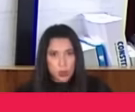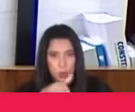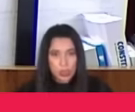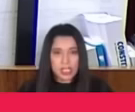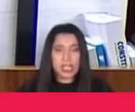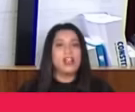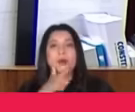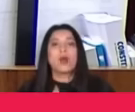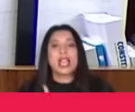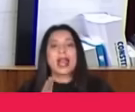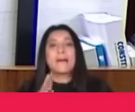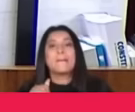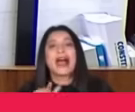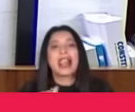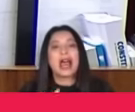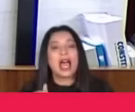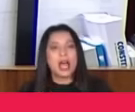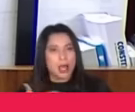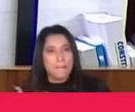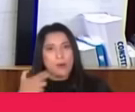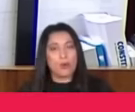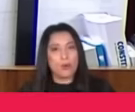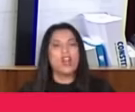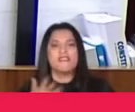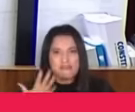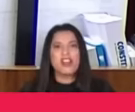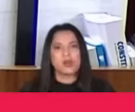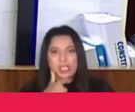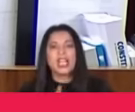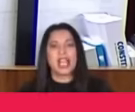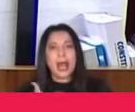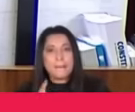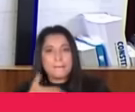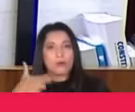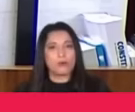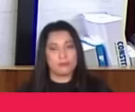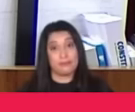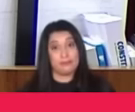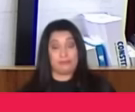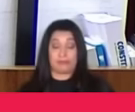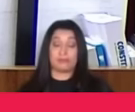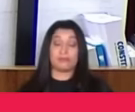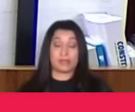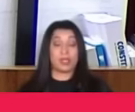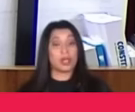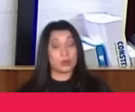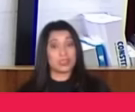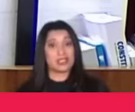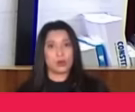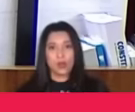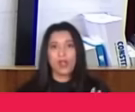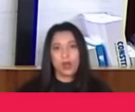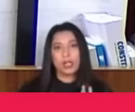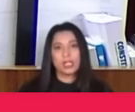vamos ganhar na bala. Não tem nem por onde, nós vamos ganhar na bala. E esse evento, organizado